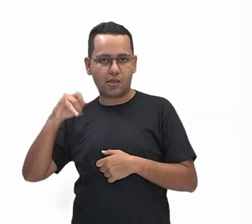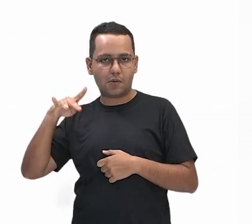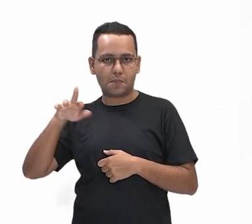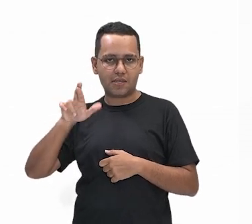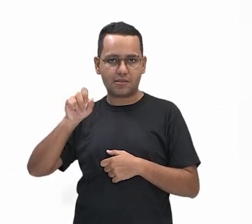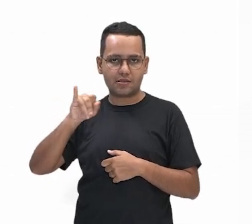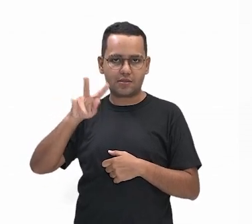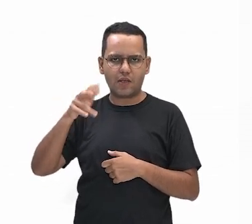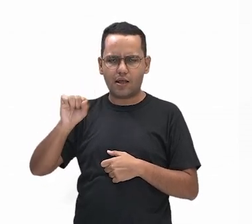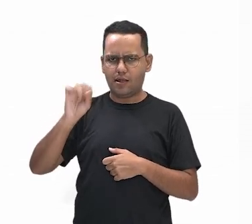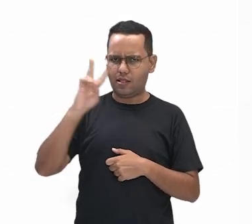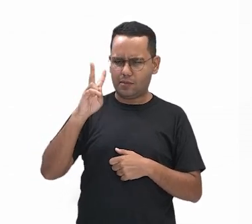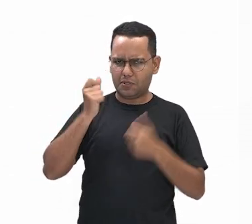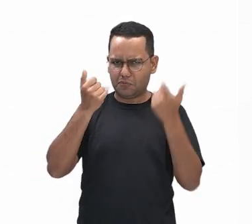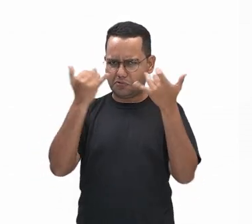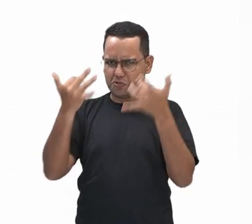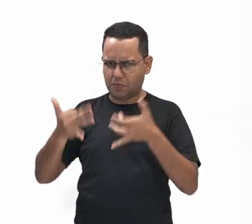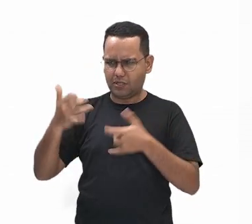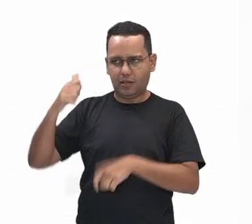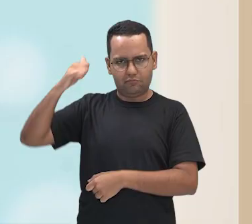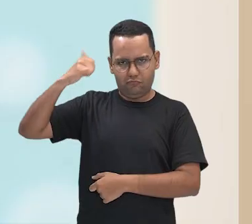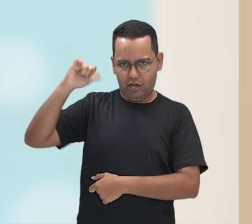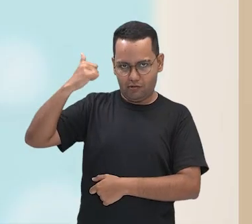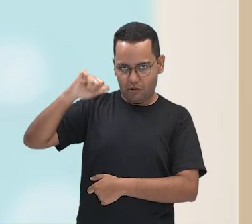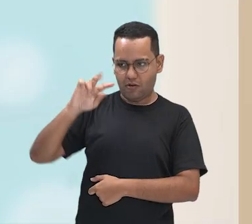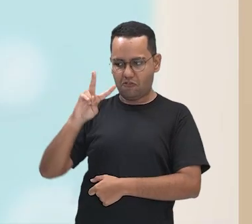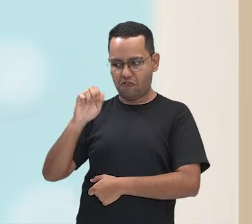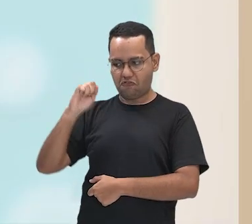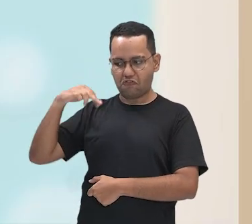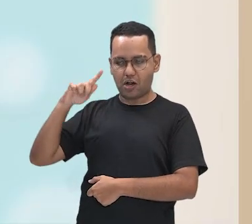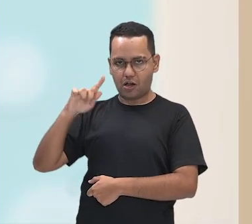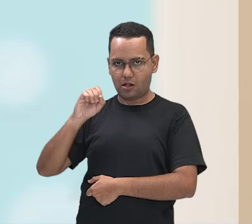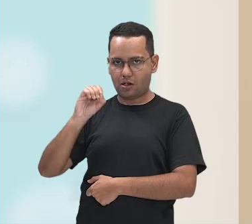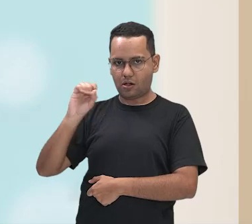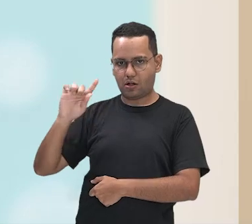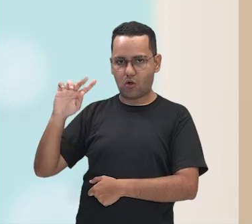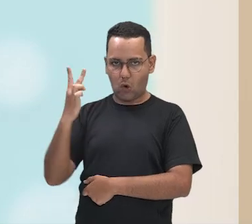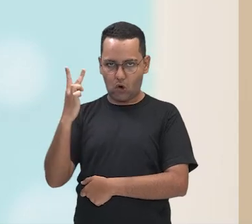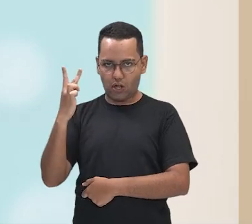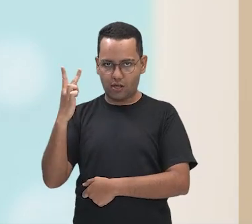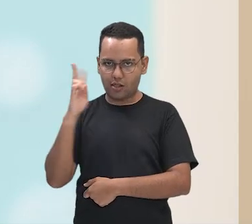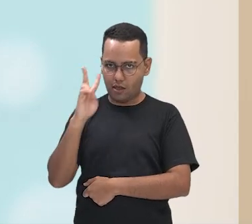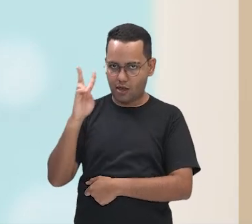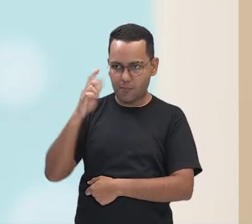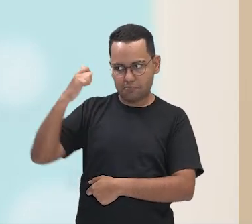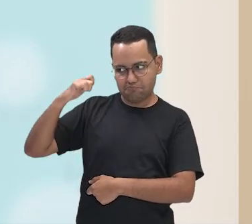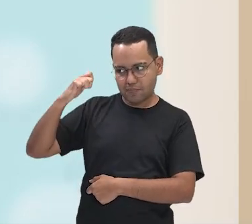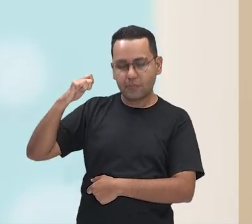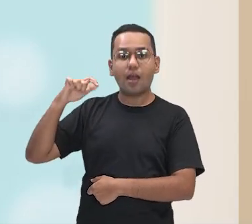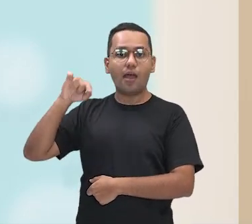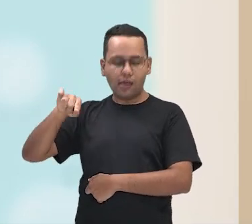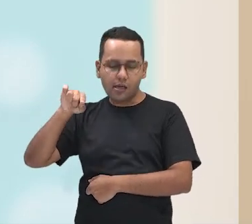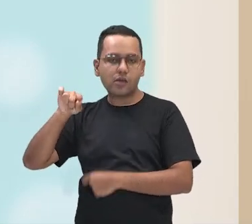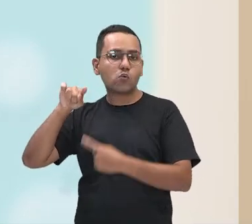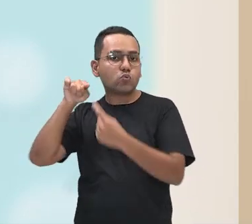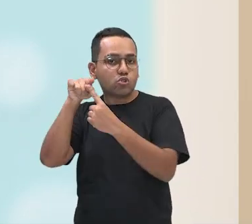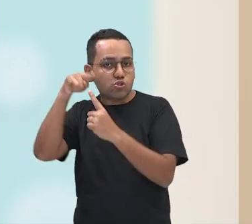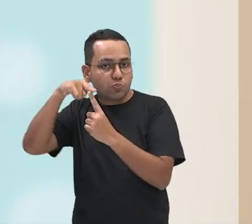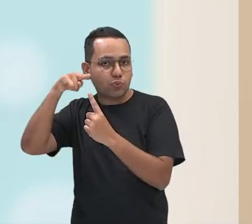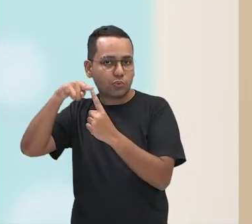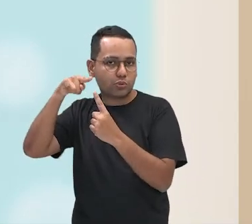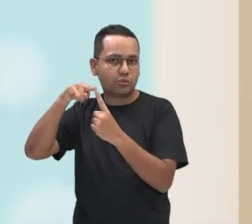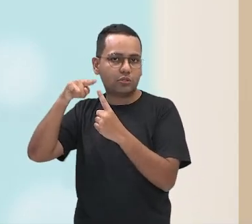com vocês, da exposição imersiva do Van Gogh, né? A criação de grandes e impactantes obras. A